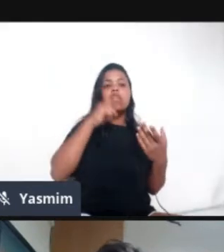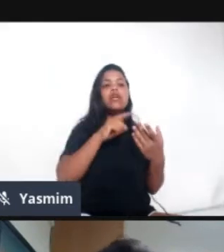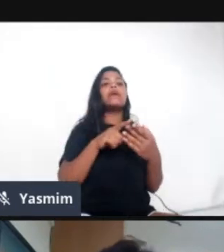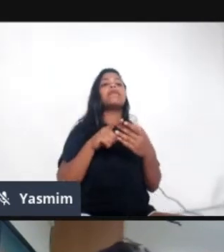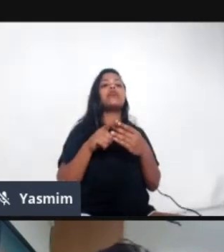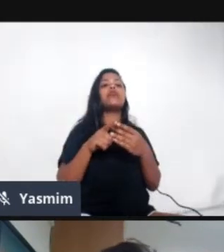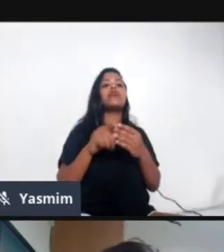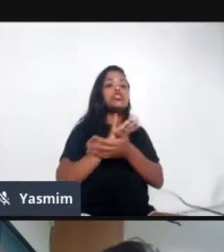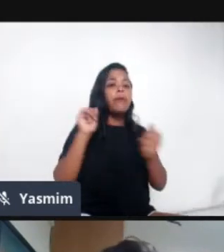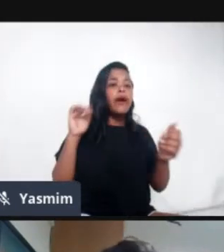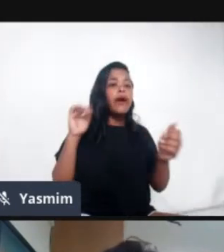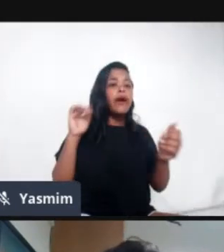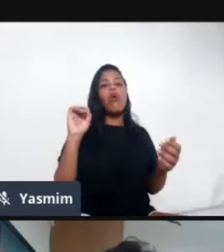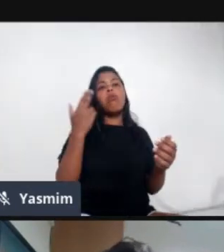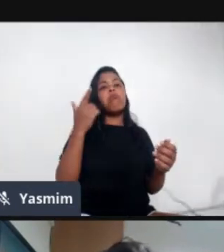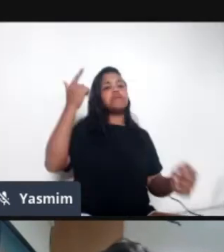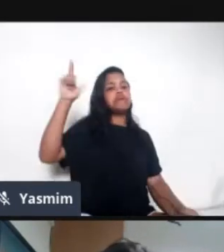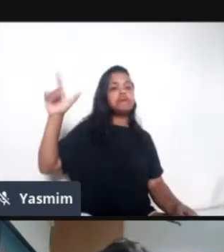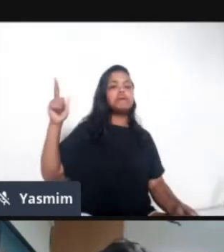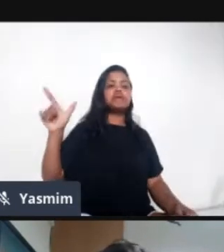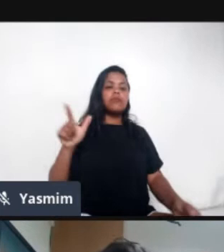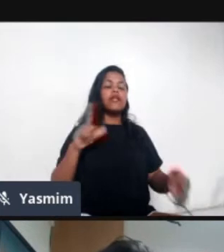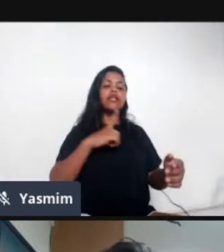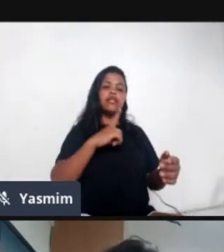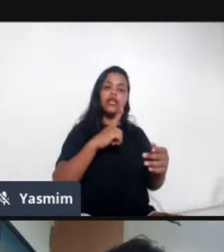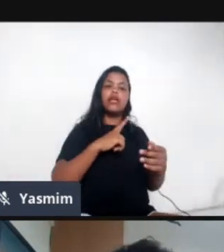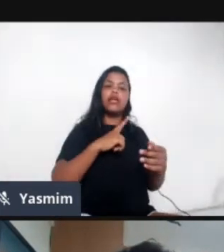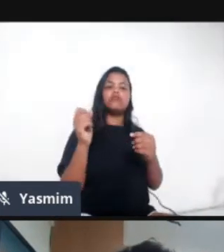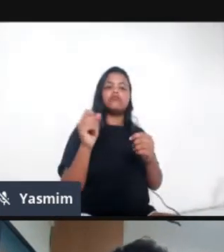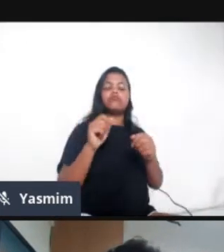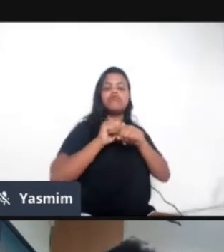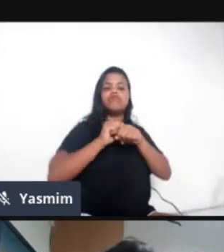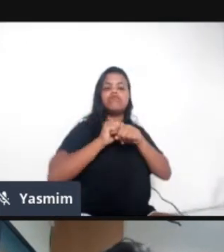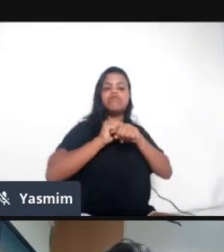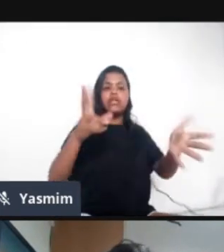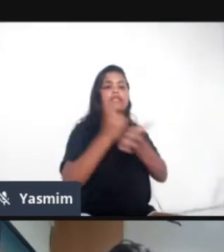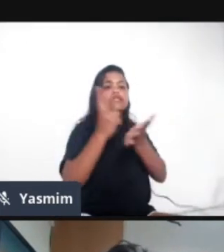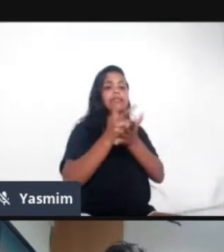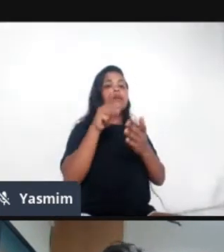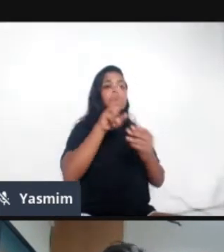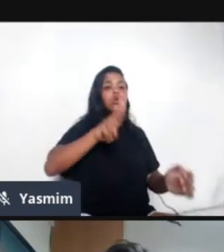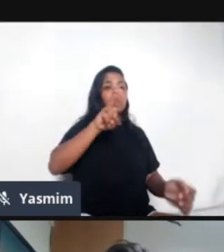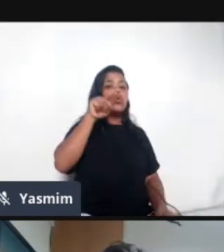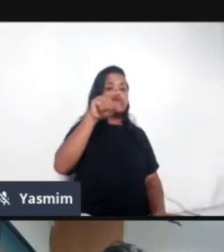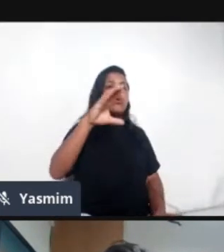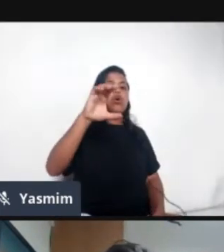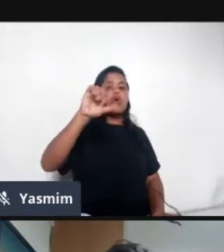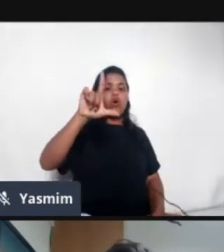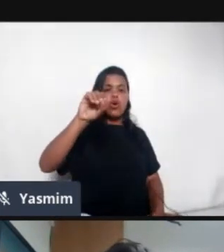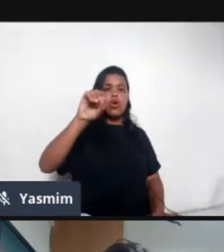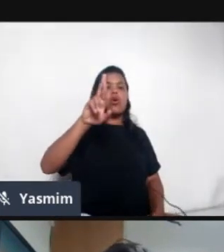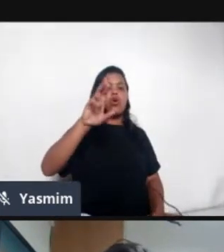sempre quando surge um novo surto viral, sempre a cloroquina e a hidroxicloroquina, que são fármacos